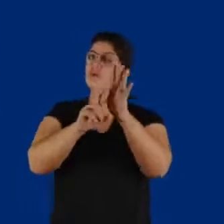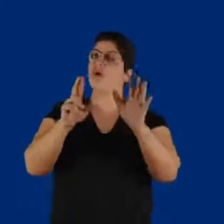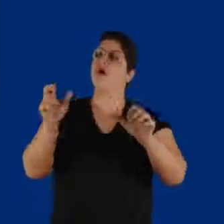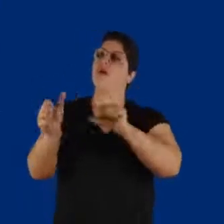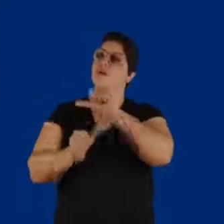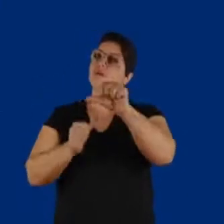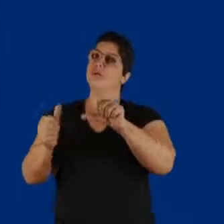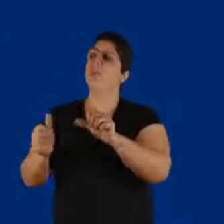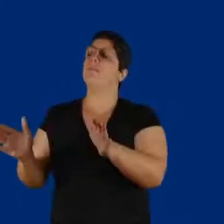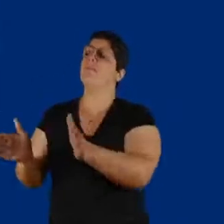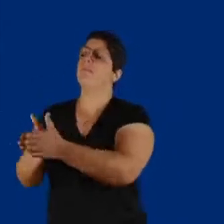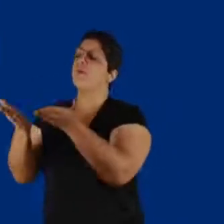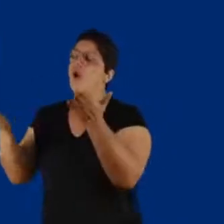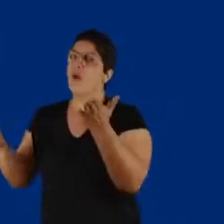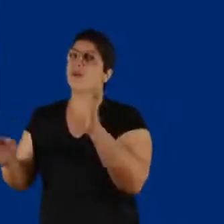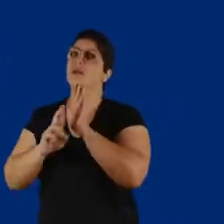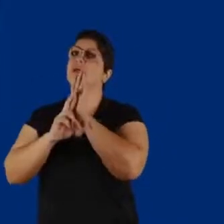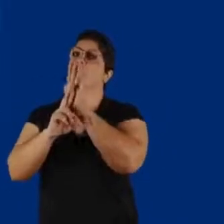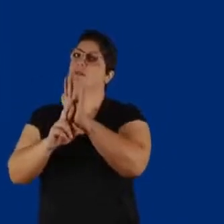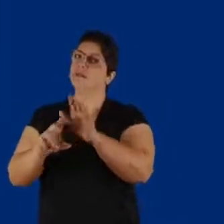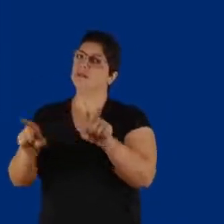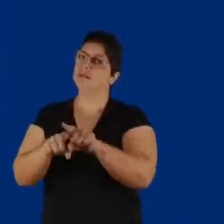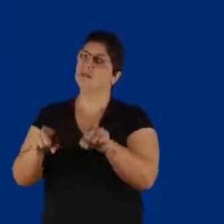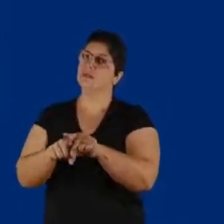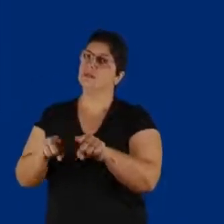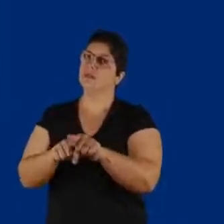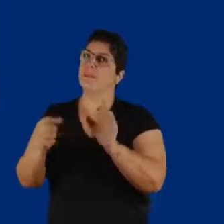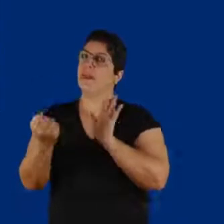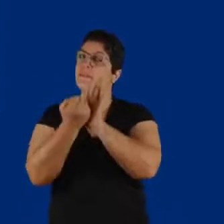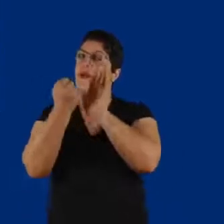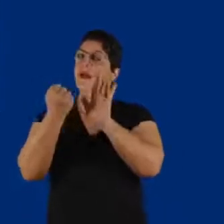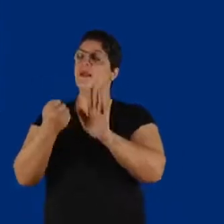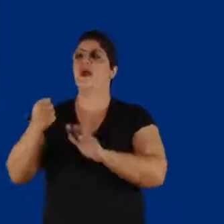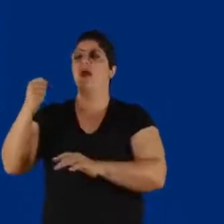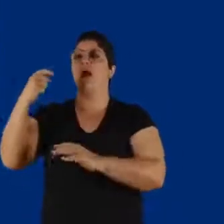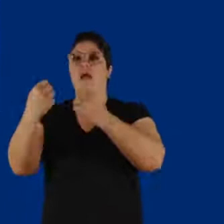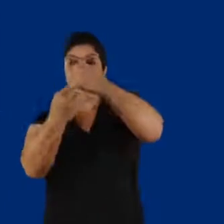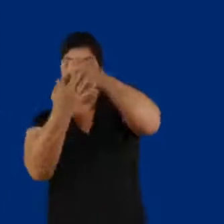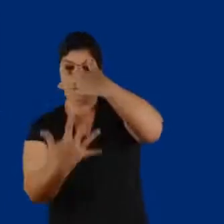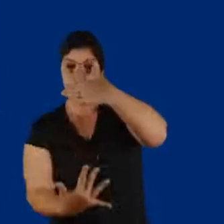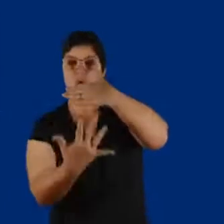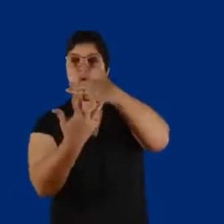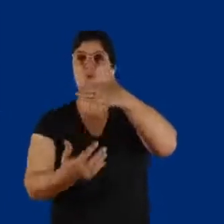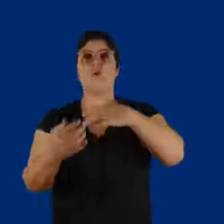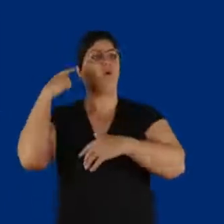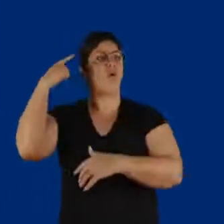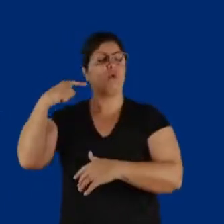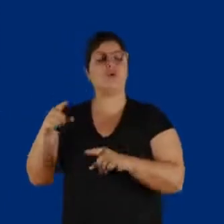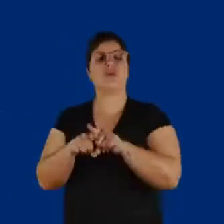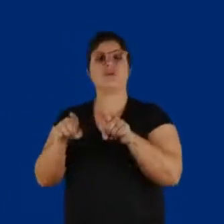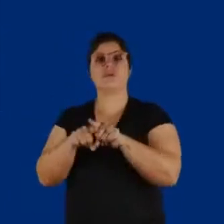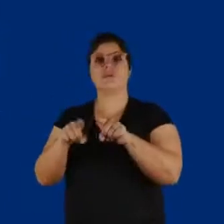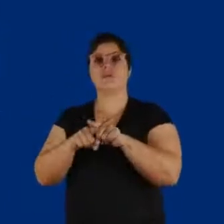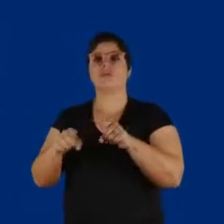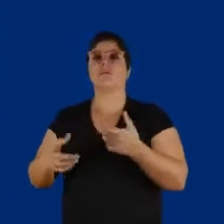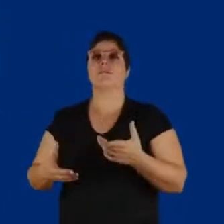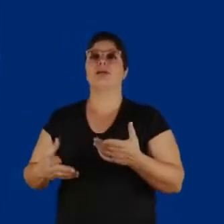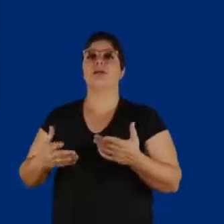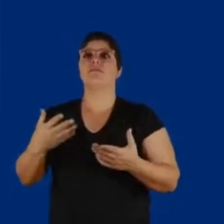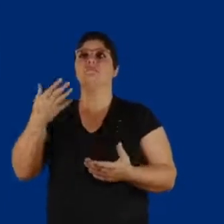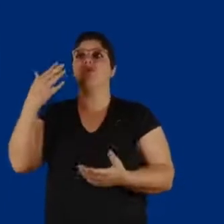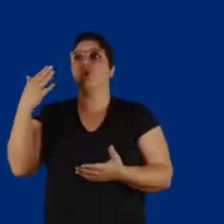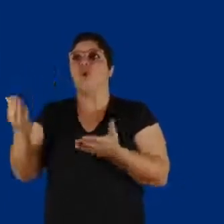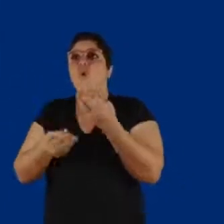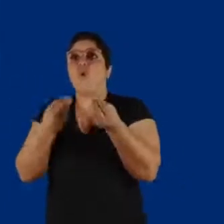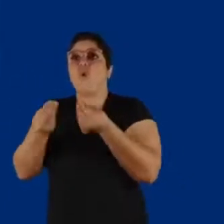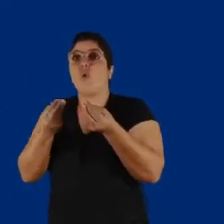a pobreza que é simbólica, mexe com a loucura que é simbólica, mexe com a capacidade de organização da comunidade